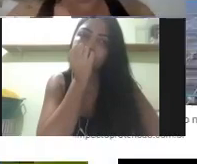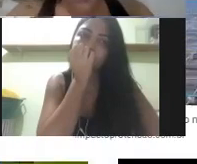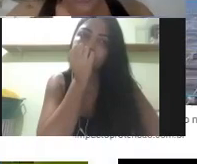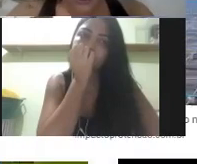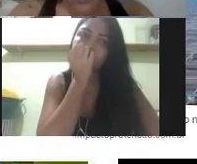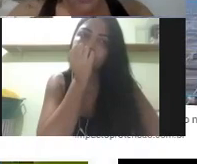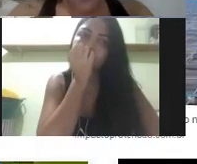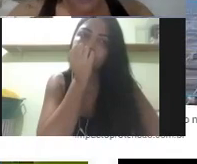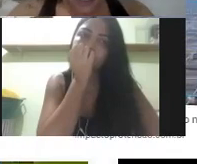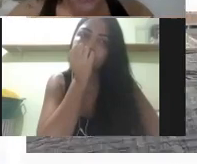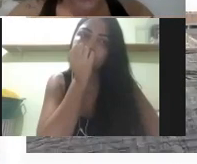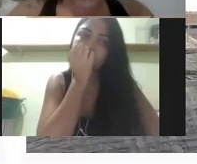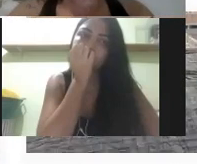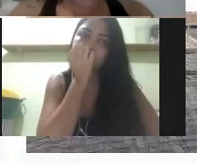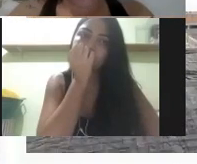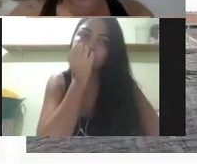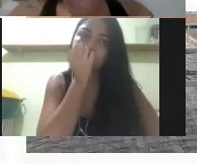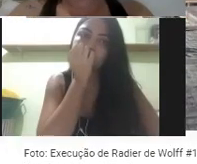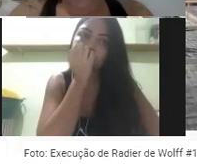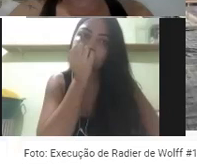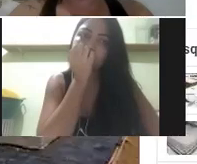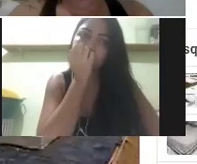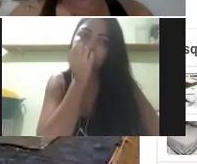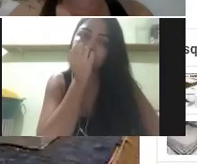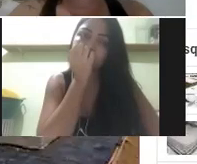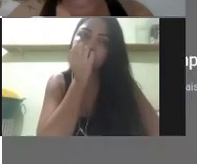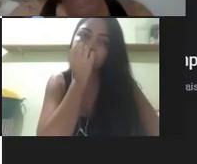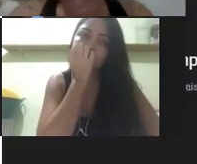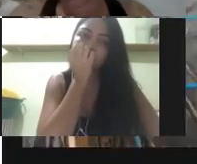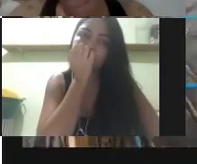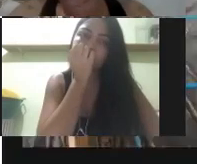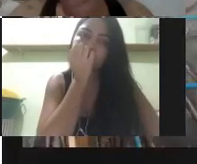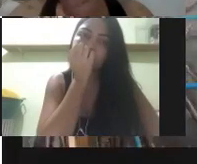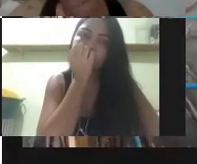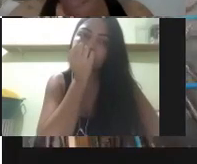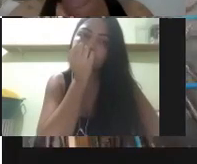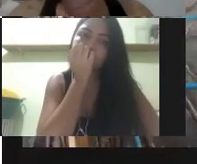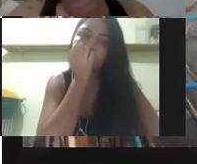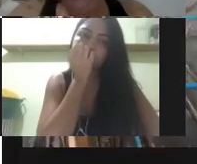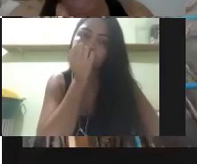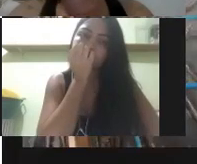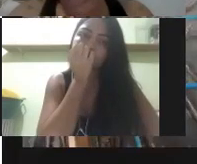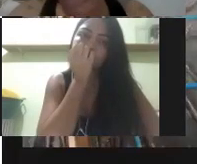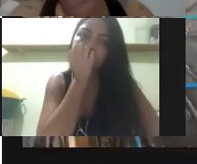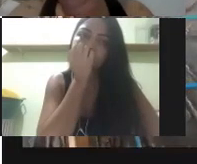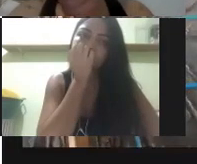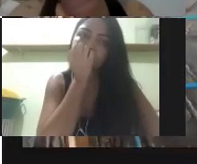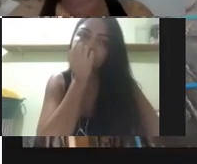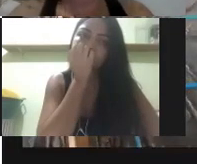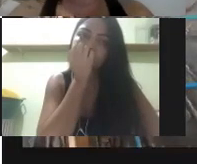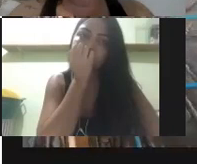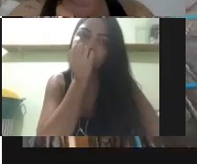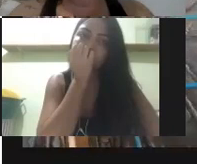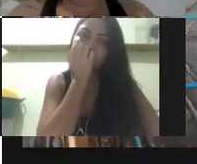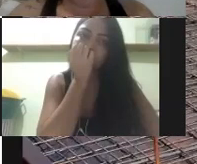que no radier a gente tampa o fundo antes de concretar. A gente coloca uma lona